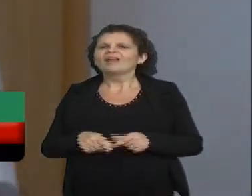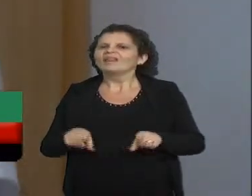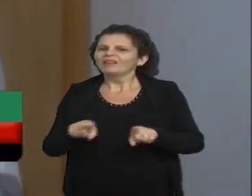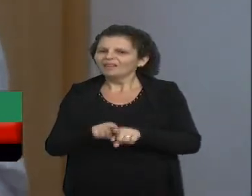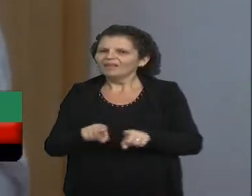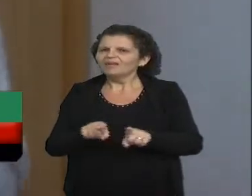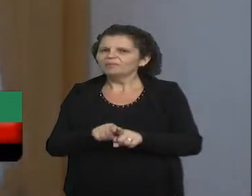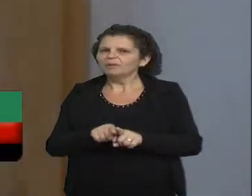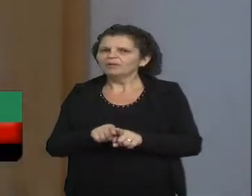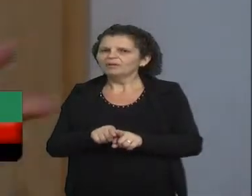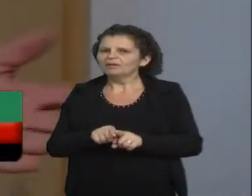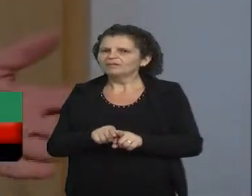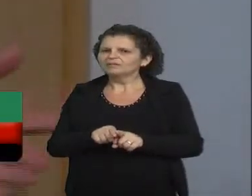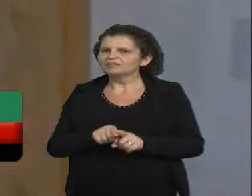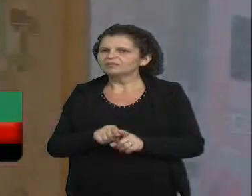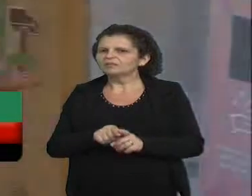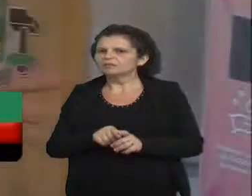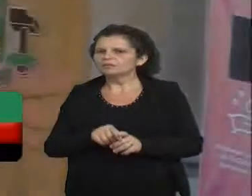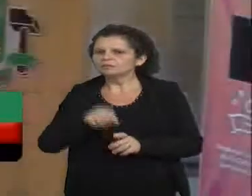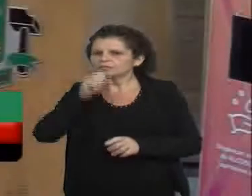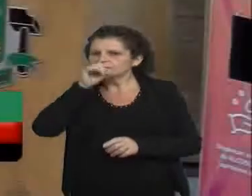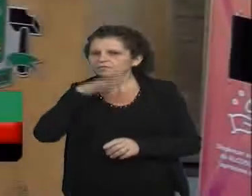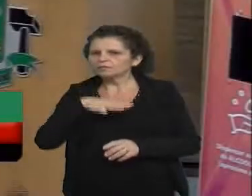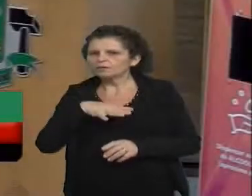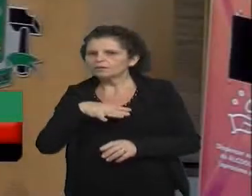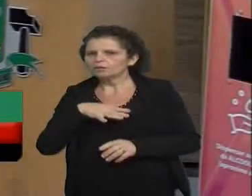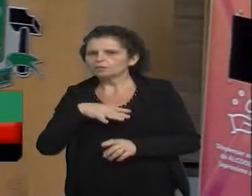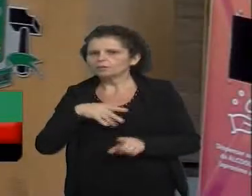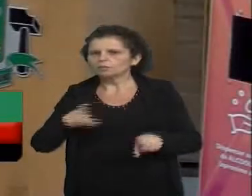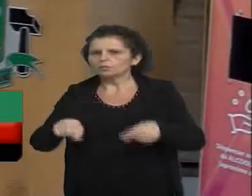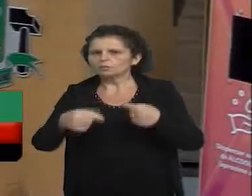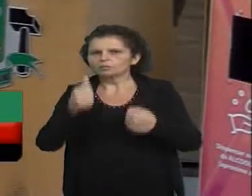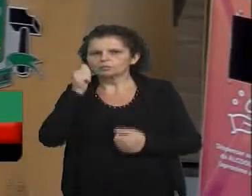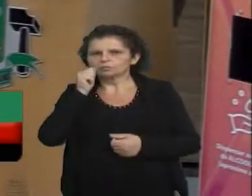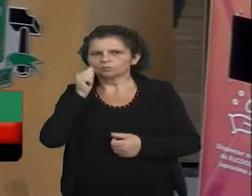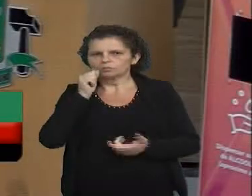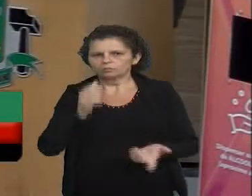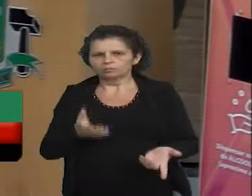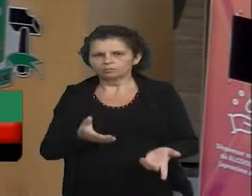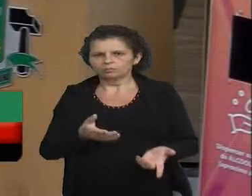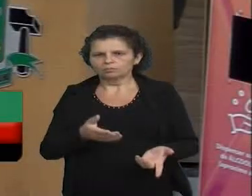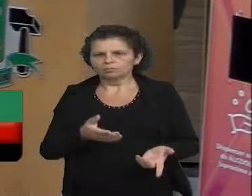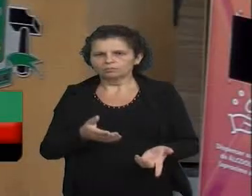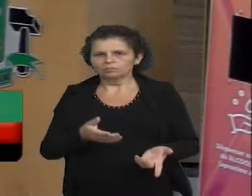também praticou um ato absurdo desse tipo, né?